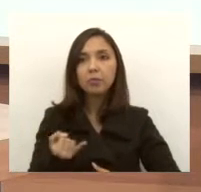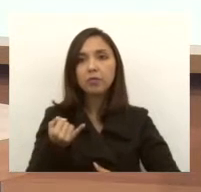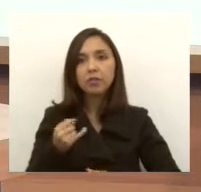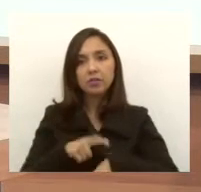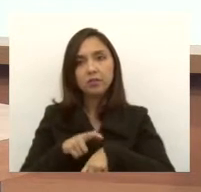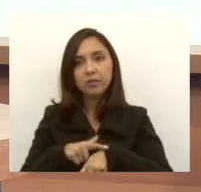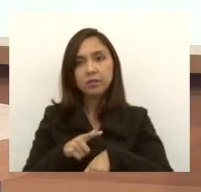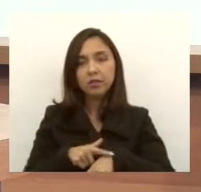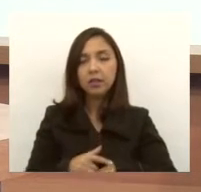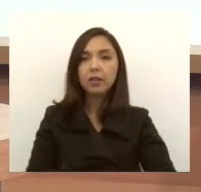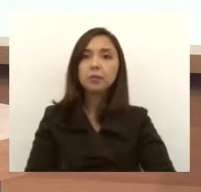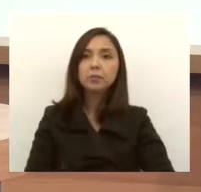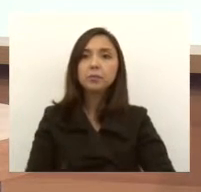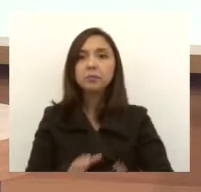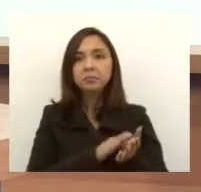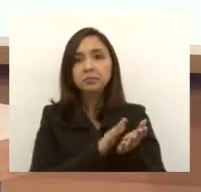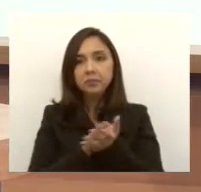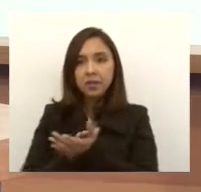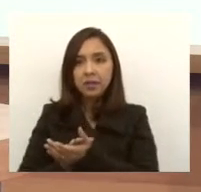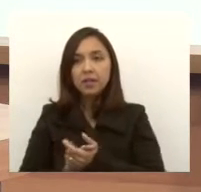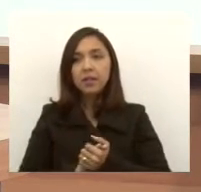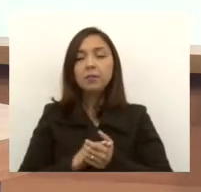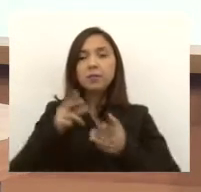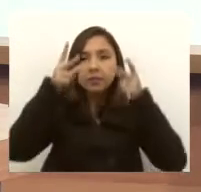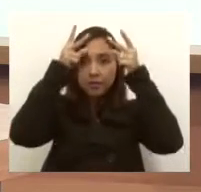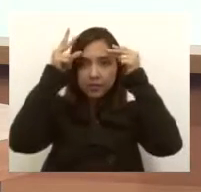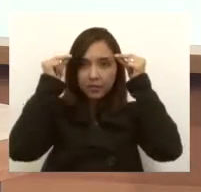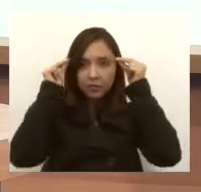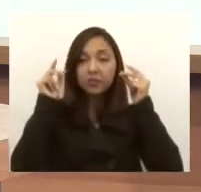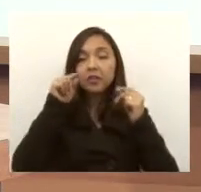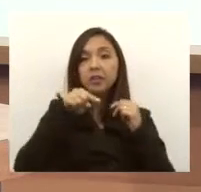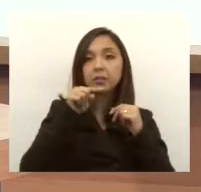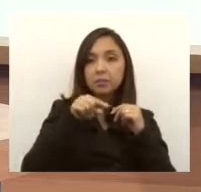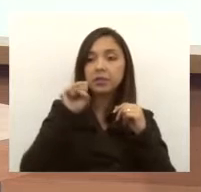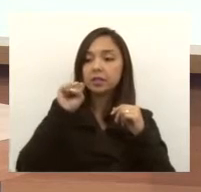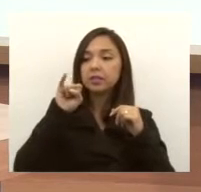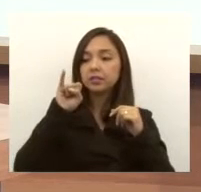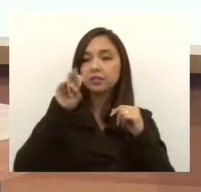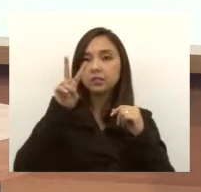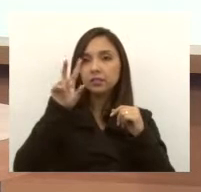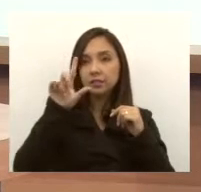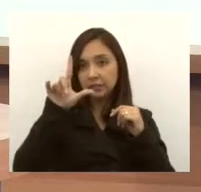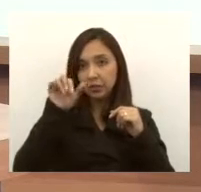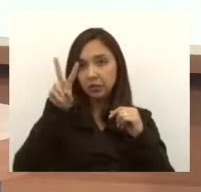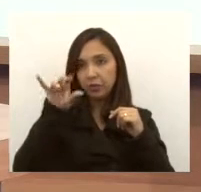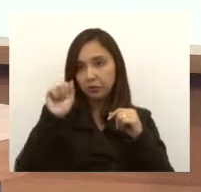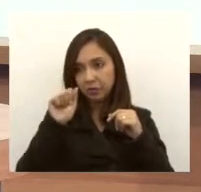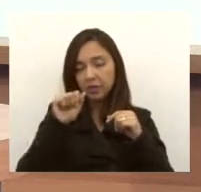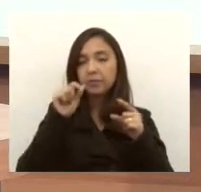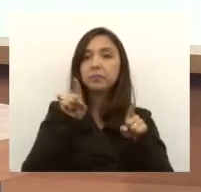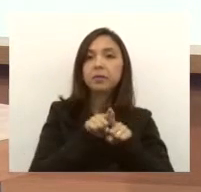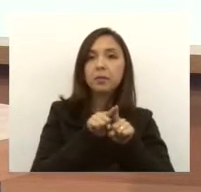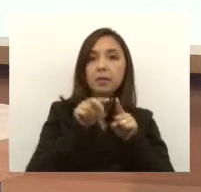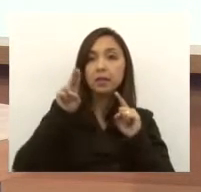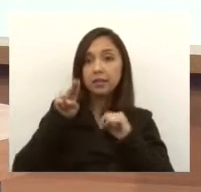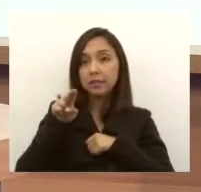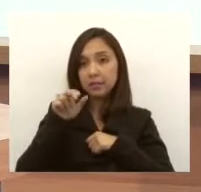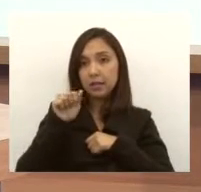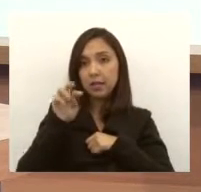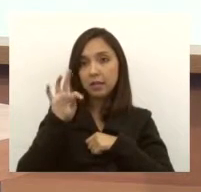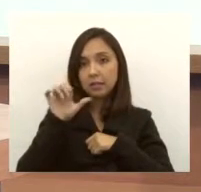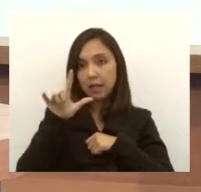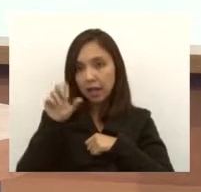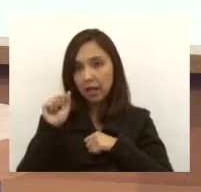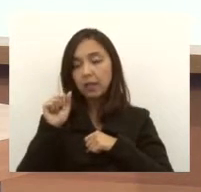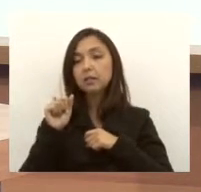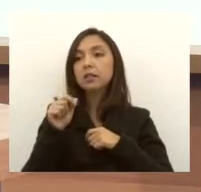que me resta para parabenizar lá a enfermeira Silvia, que esteve conversando comigo, que é uma grande lutadora, a Natália também, que é outra grande lutadora por ali,